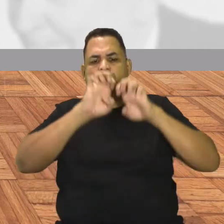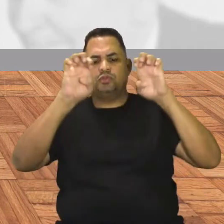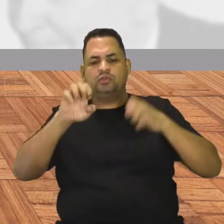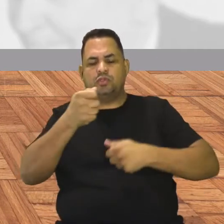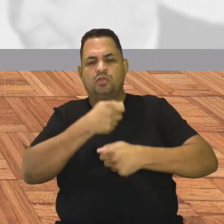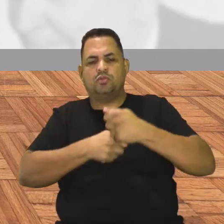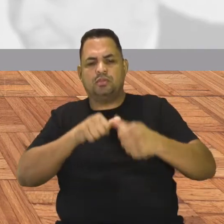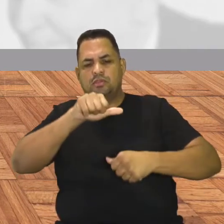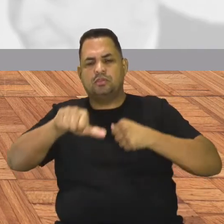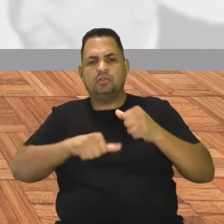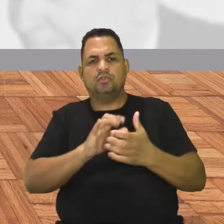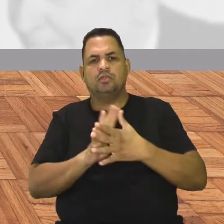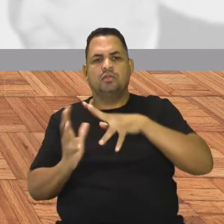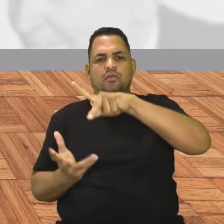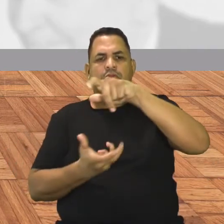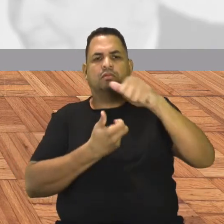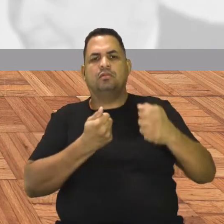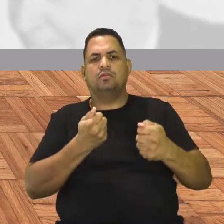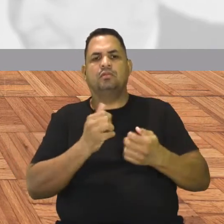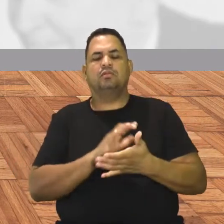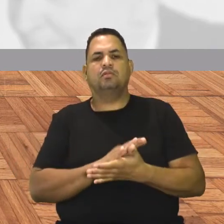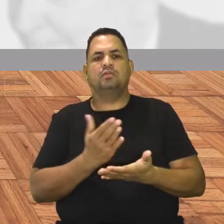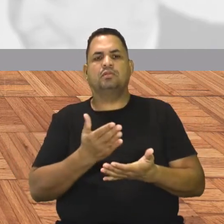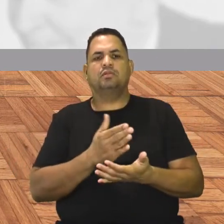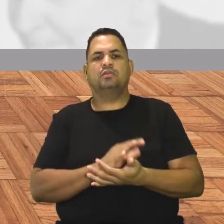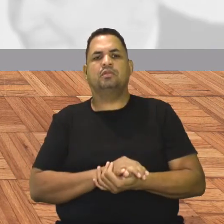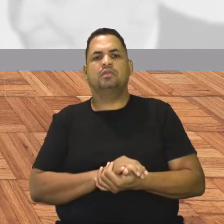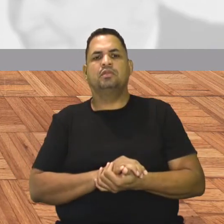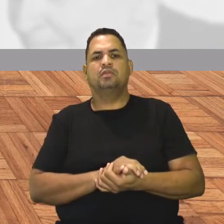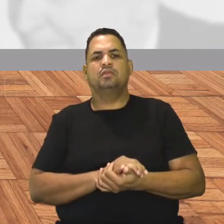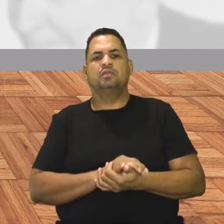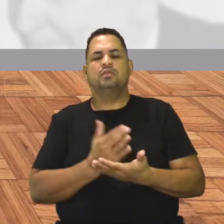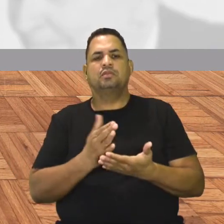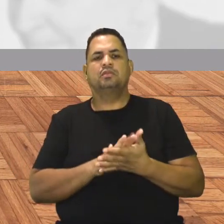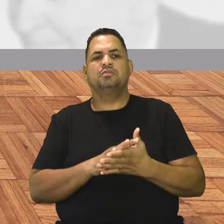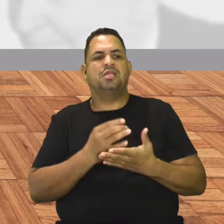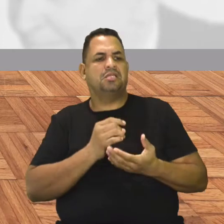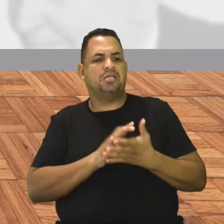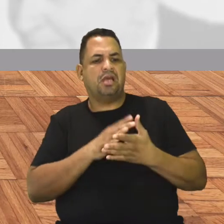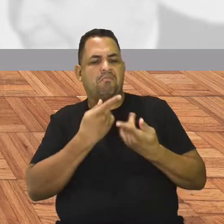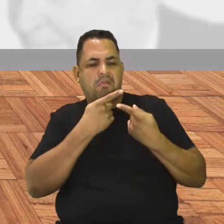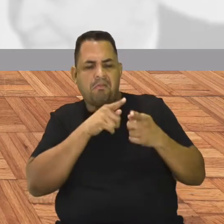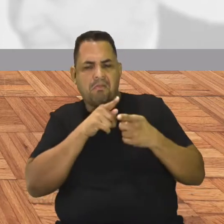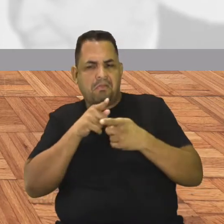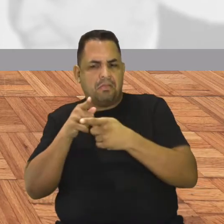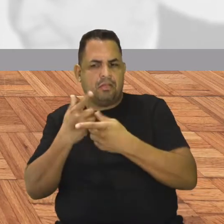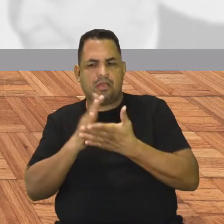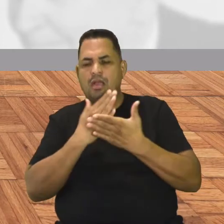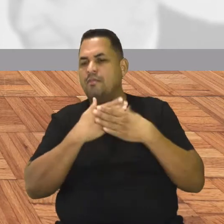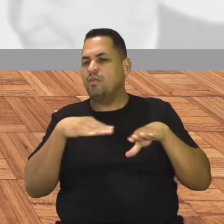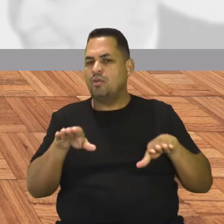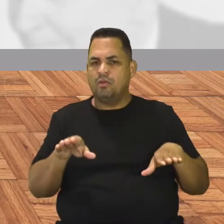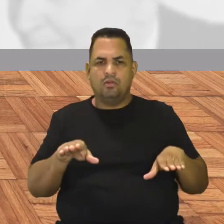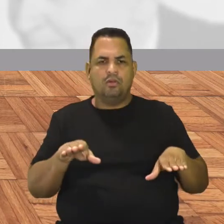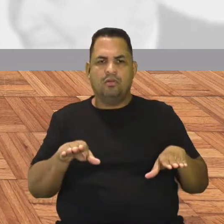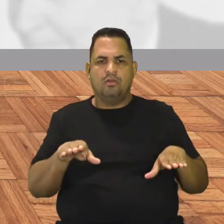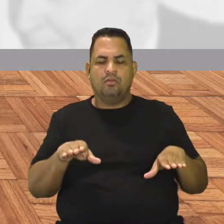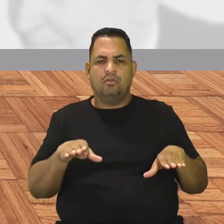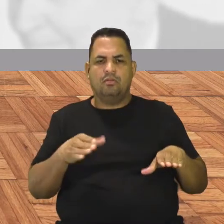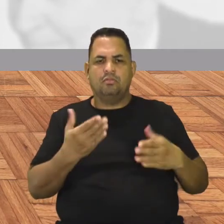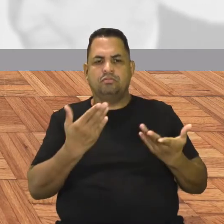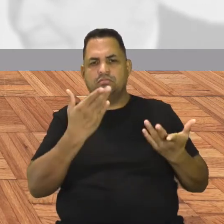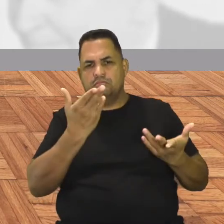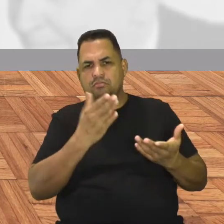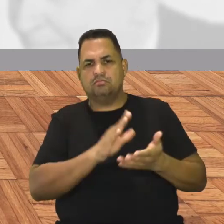mudança, o mundo ele deixou de ser um ameaçando o outro. Parou de se ameaçar. A